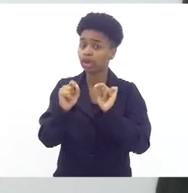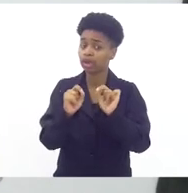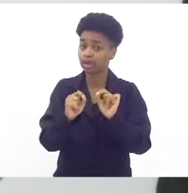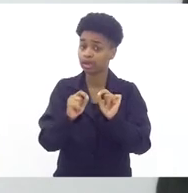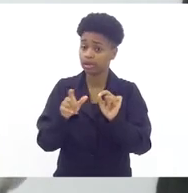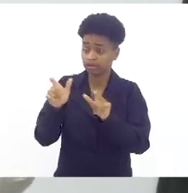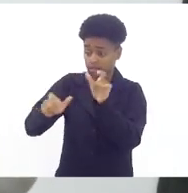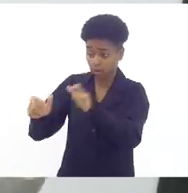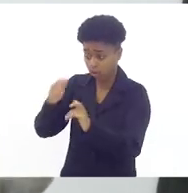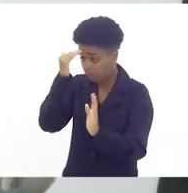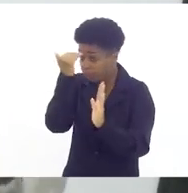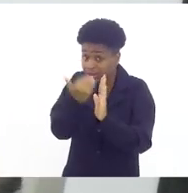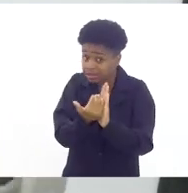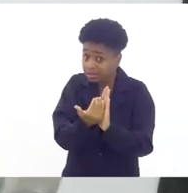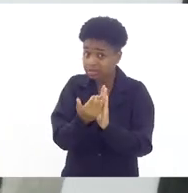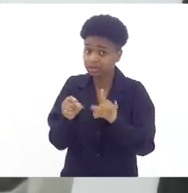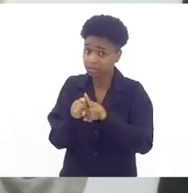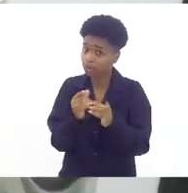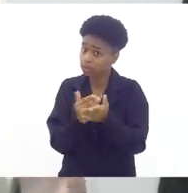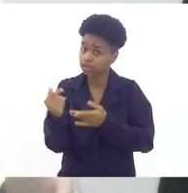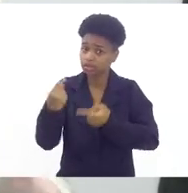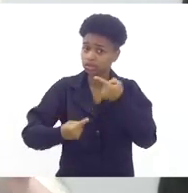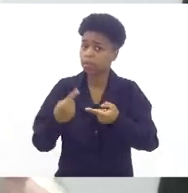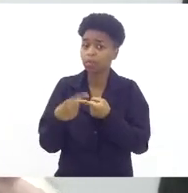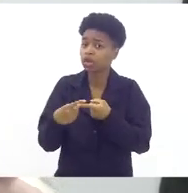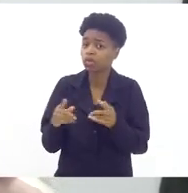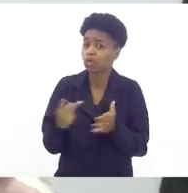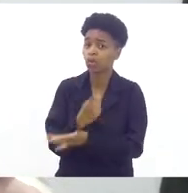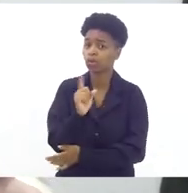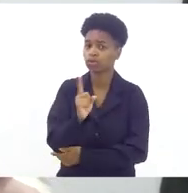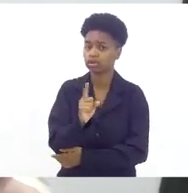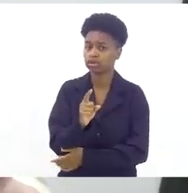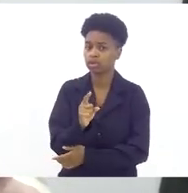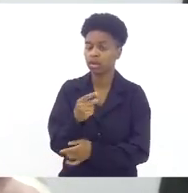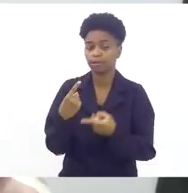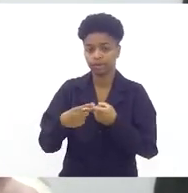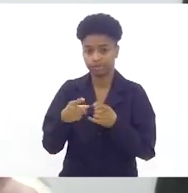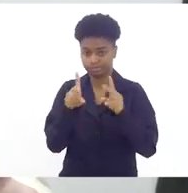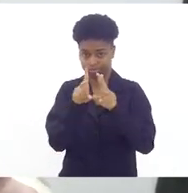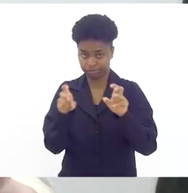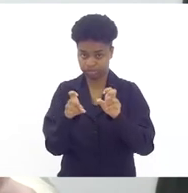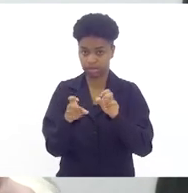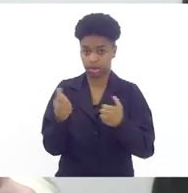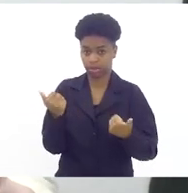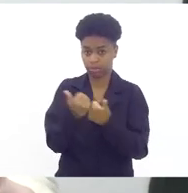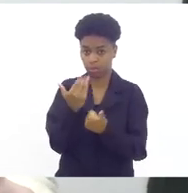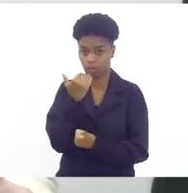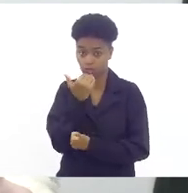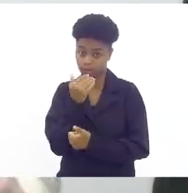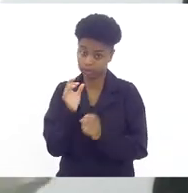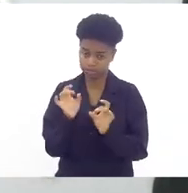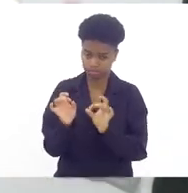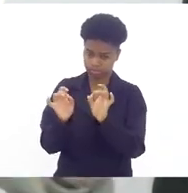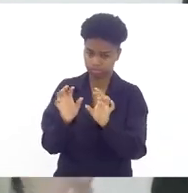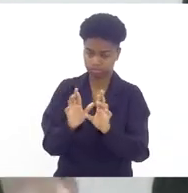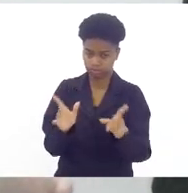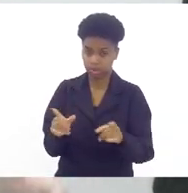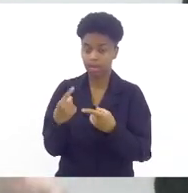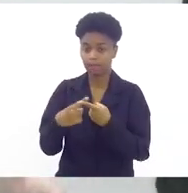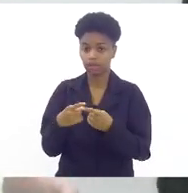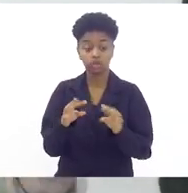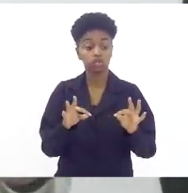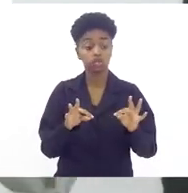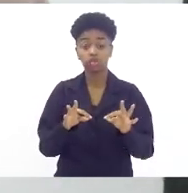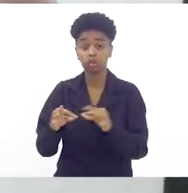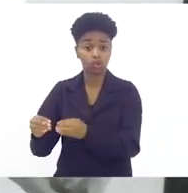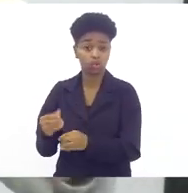cumprida e no mínimo de abrir esse debate porque que não está sendo no caso do auxílio-alimentação especial todas as categorias já